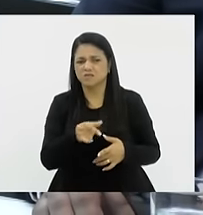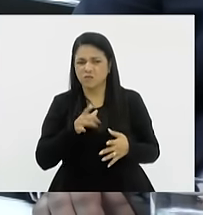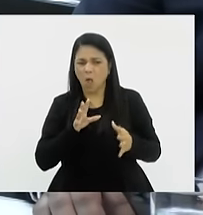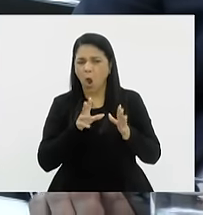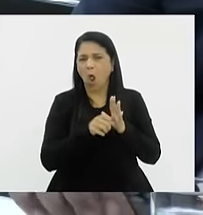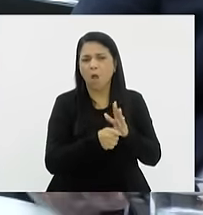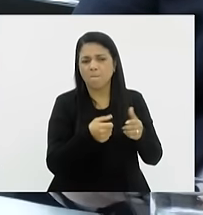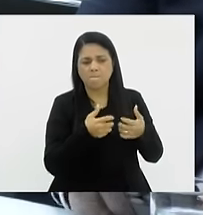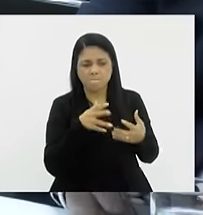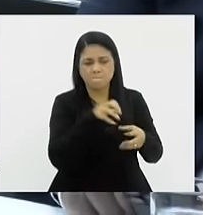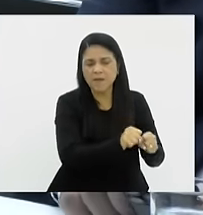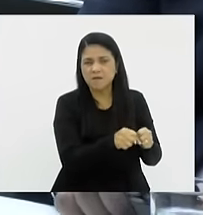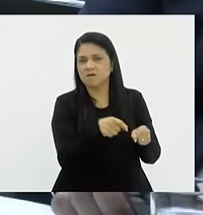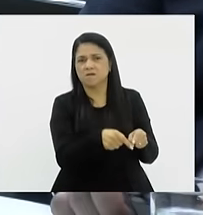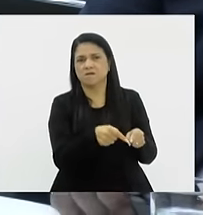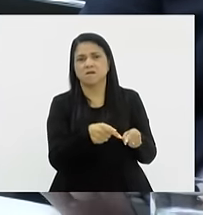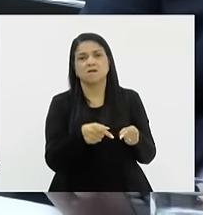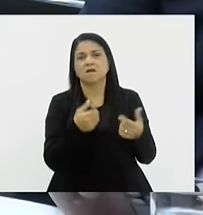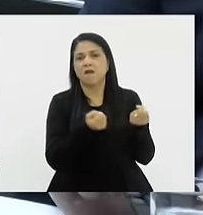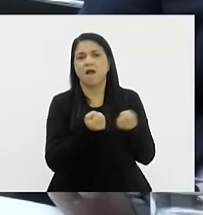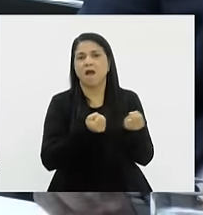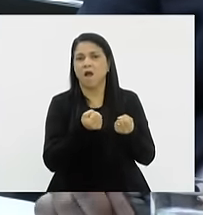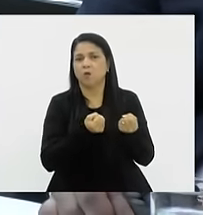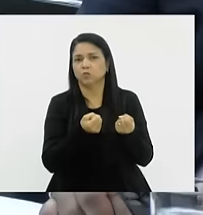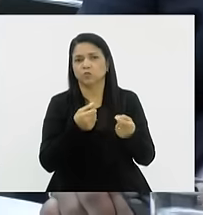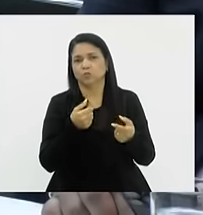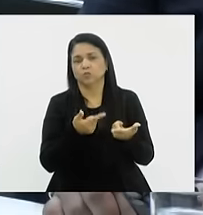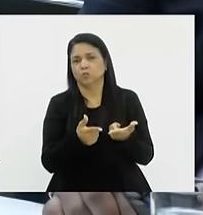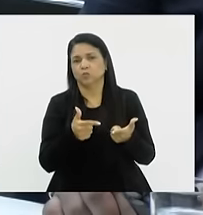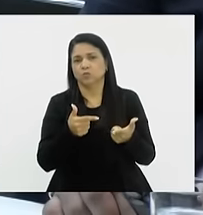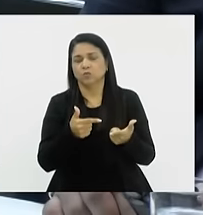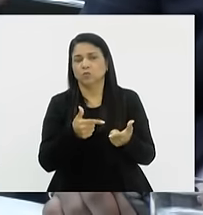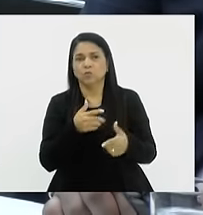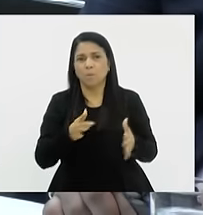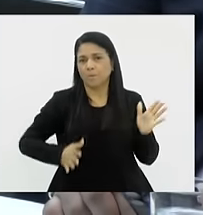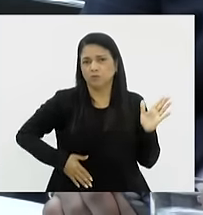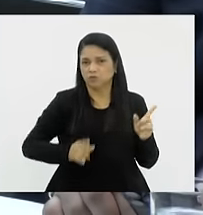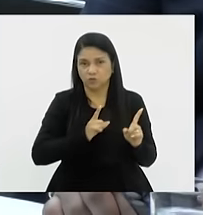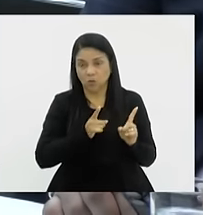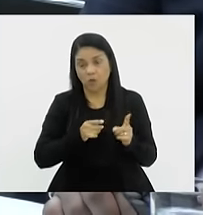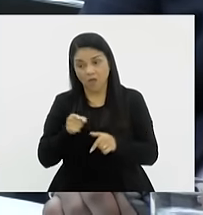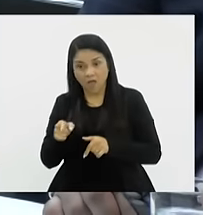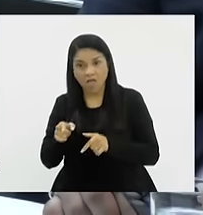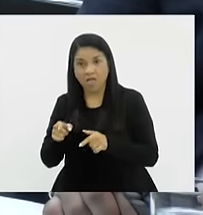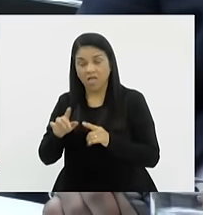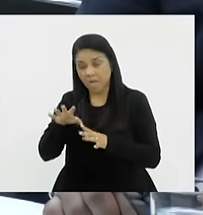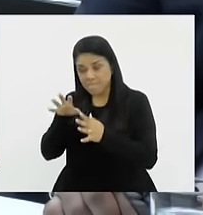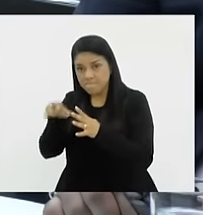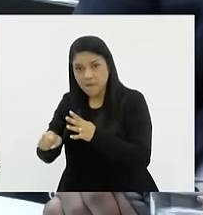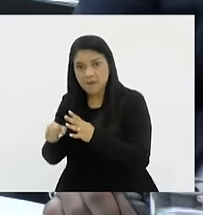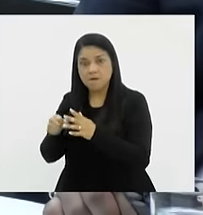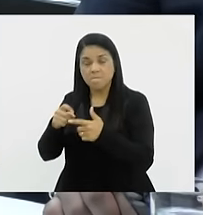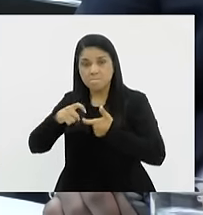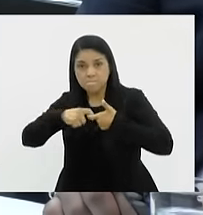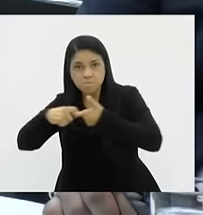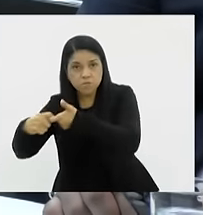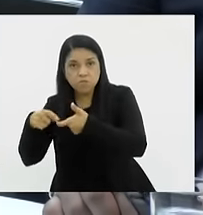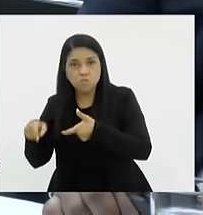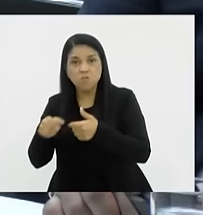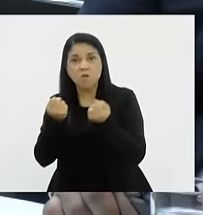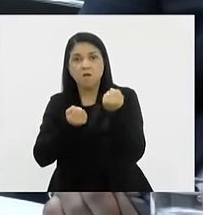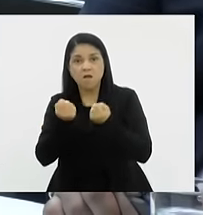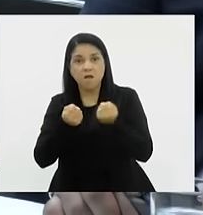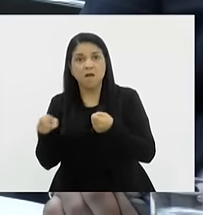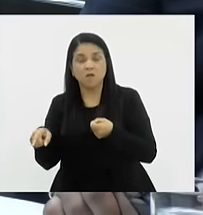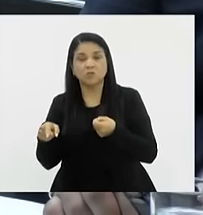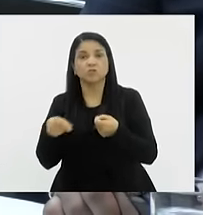trabalhador. E aí eles ficam usando a justificativa de mancha criminal para usar vocês. Mentira. Porque as ordens de serviço... São todas de